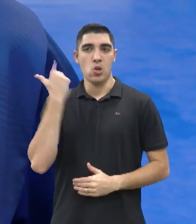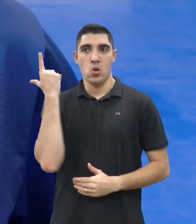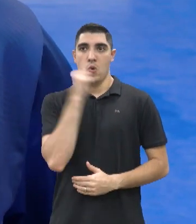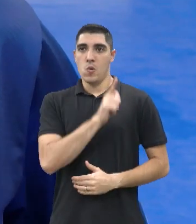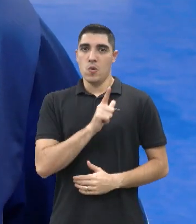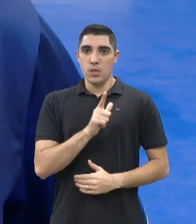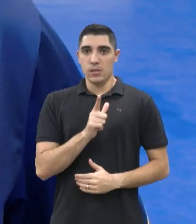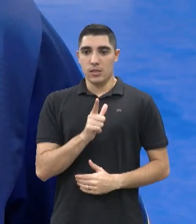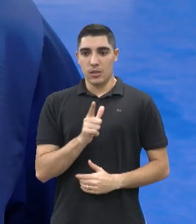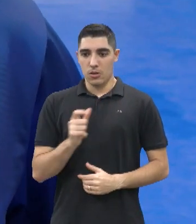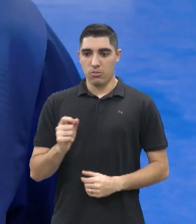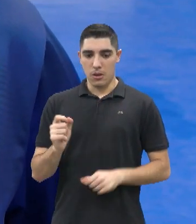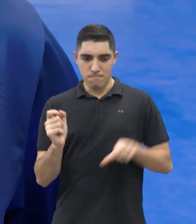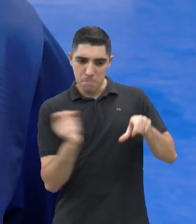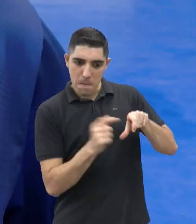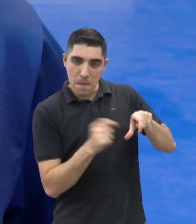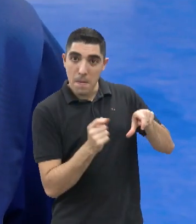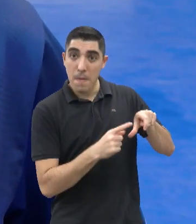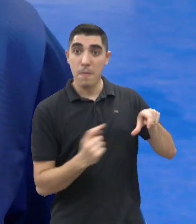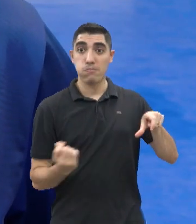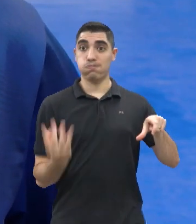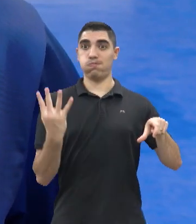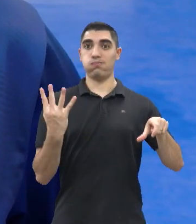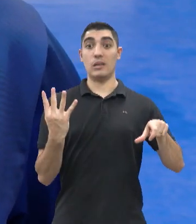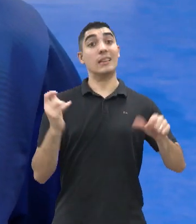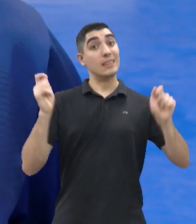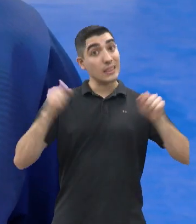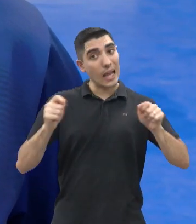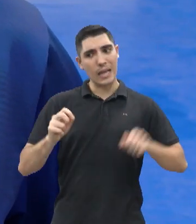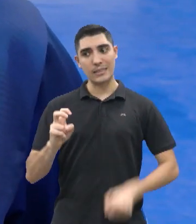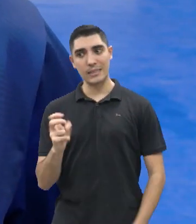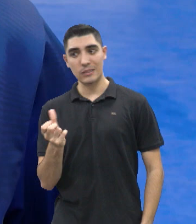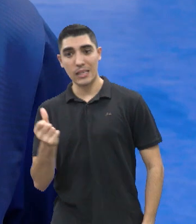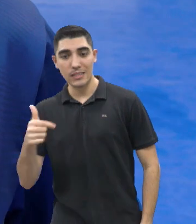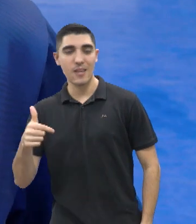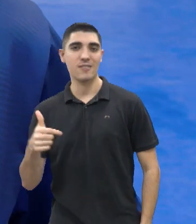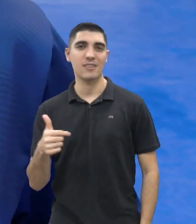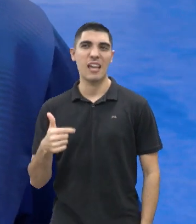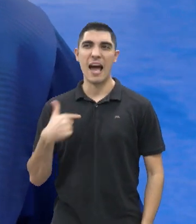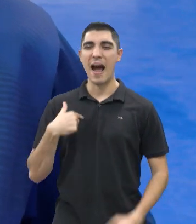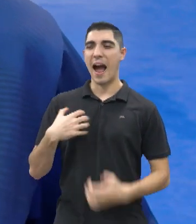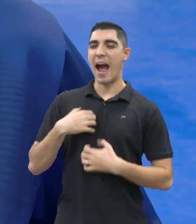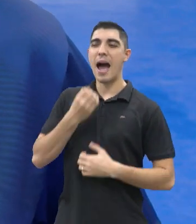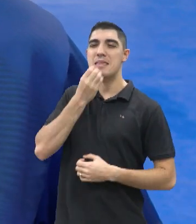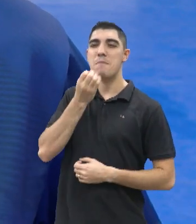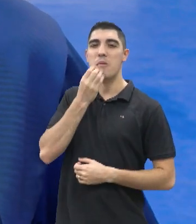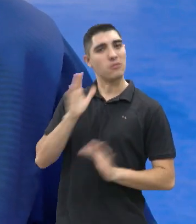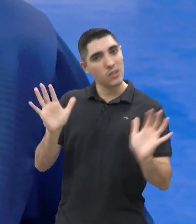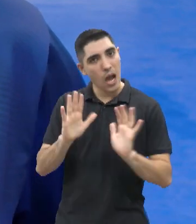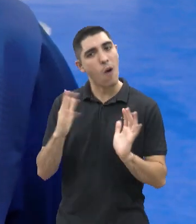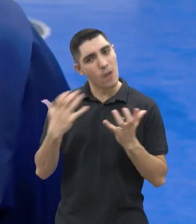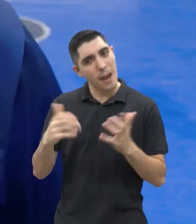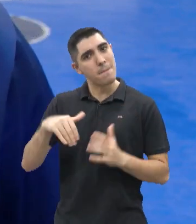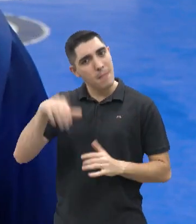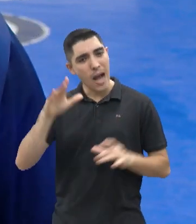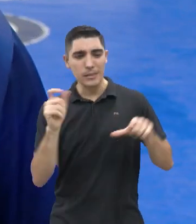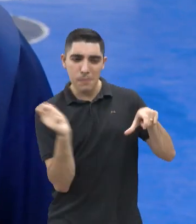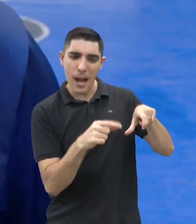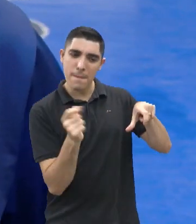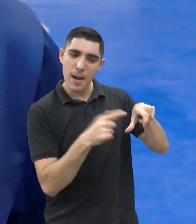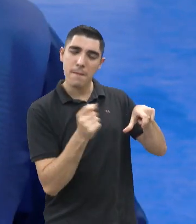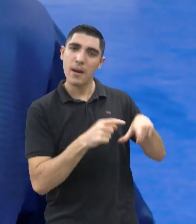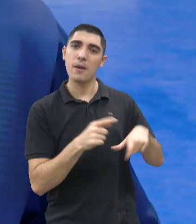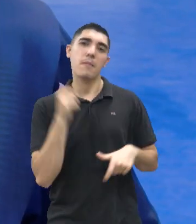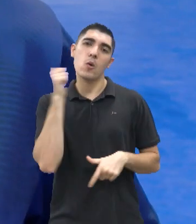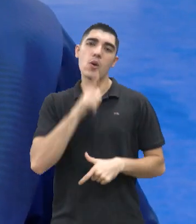fazer os gols. Poderia ter feito mais, né? A gente nunca está satisfeito, né? Mas poderia ter feito um pouquinho mais